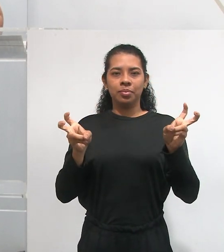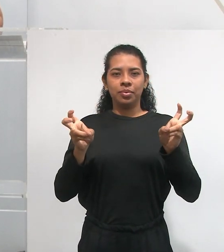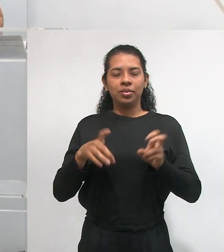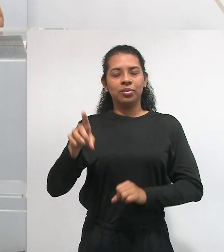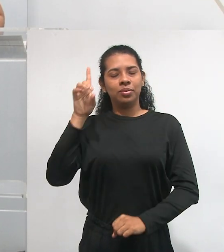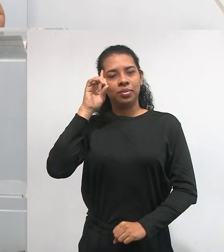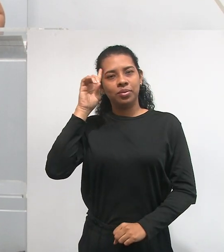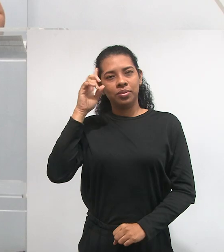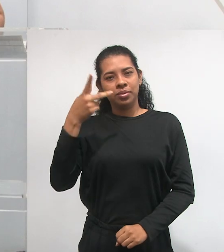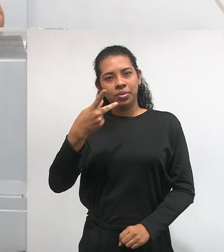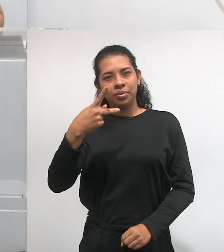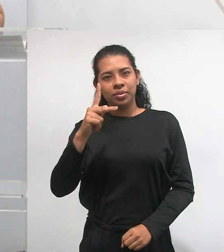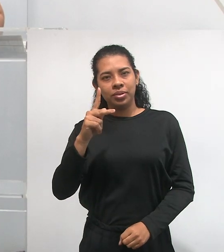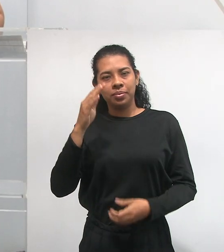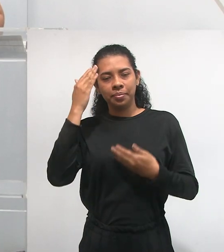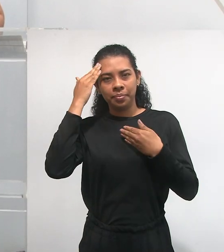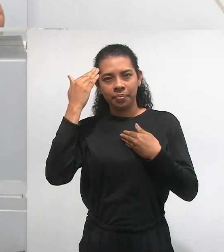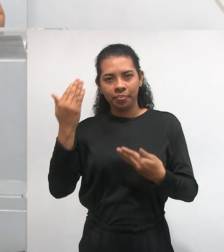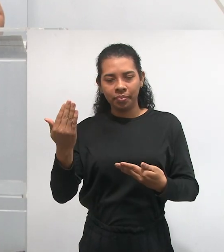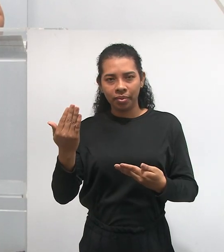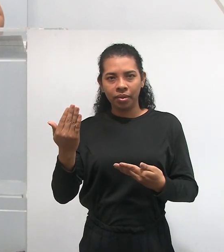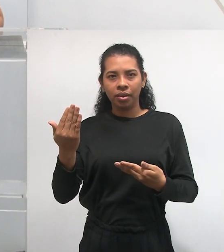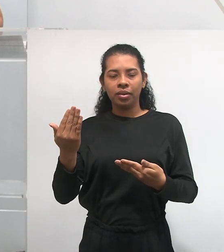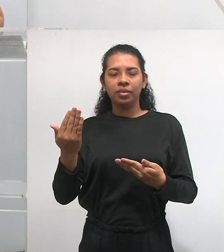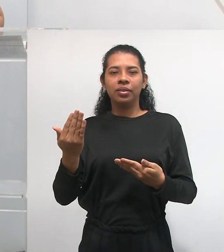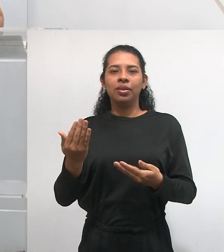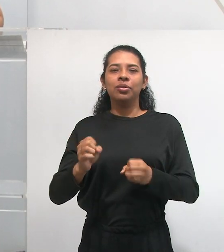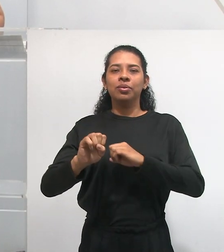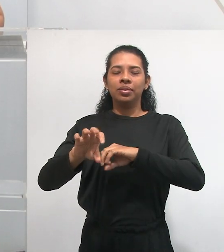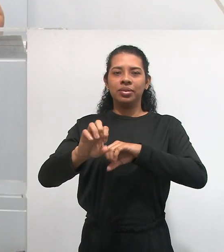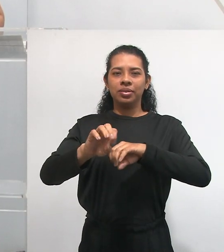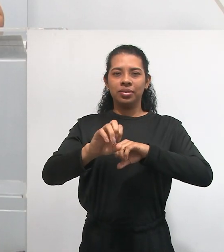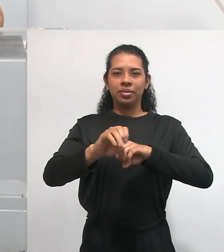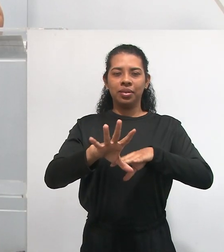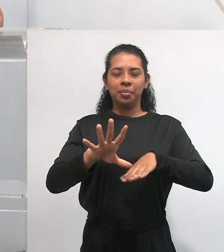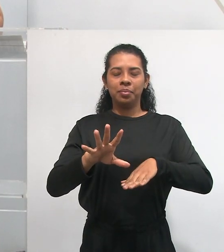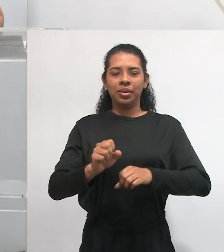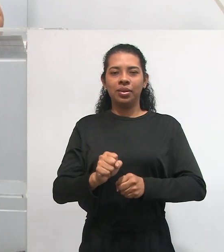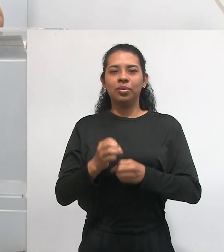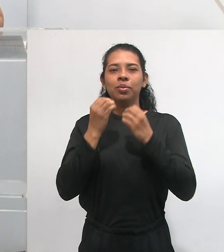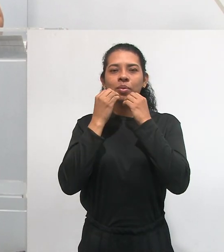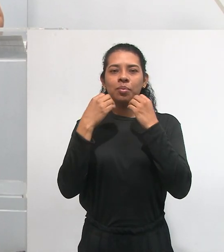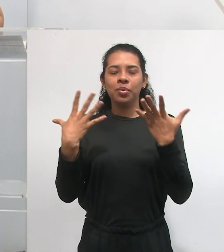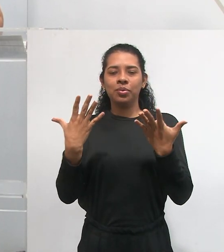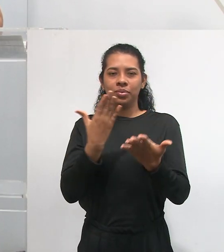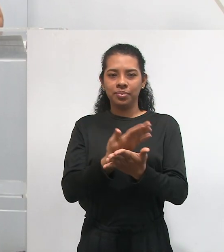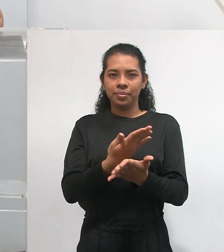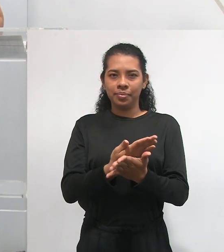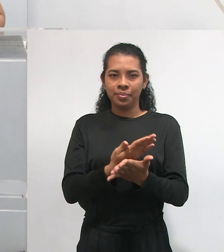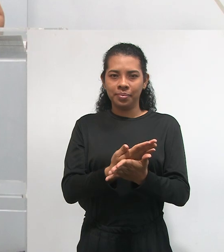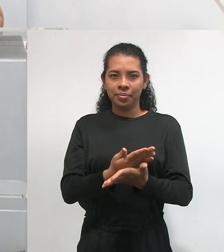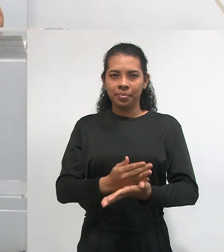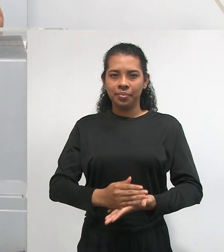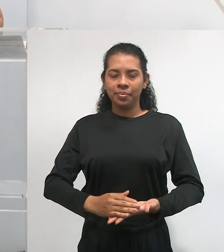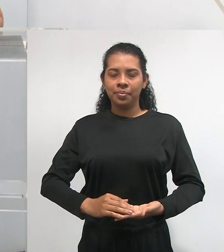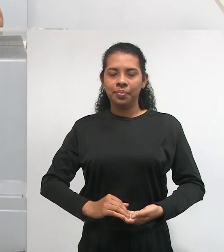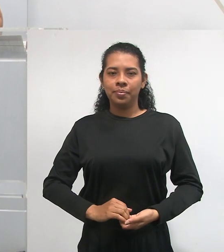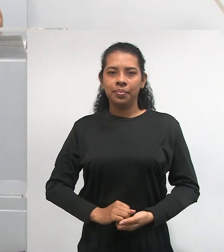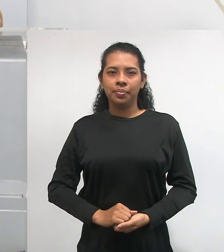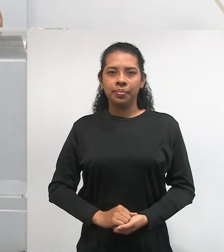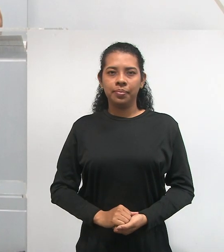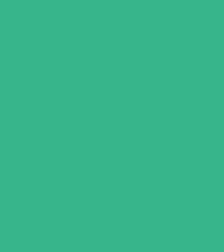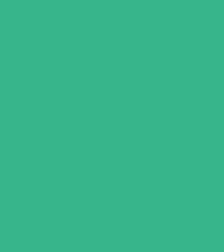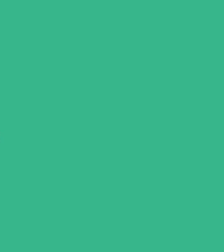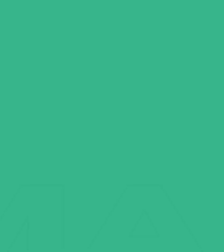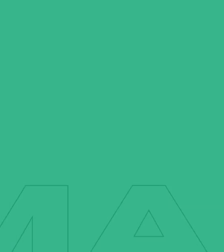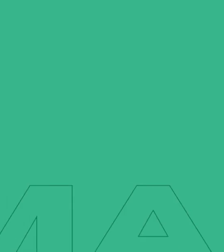a temática no seu dia a dia. Agradeço a oportunidade de estar com vocês mais uma vez e bons estudos!